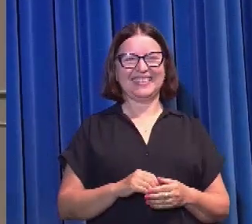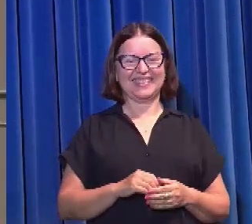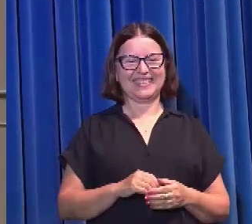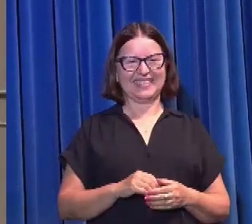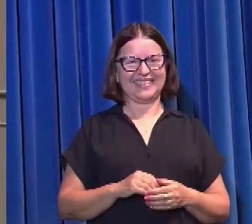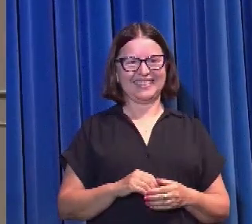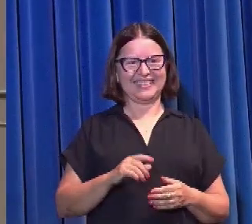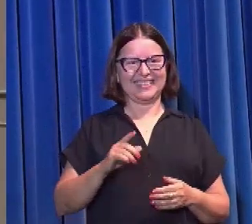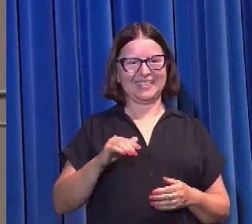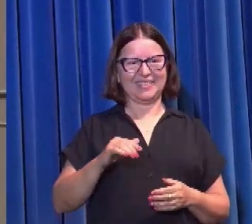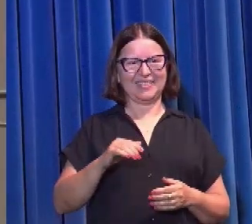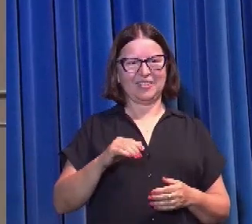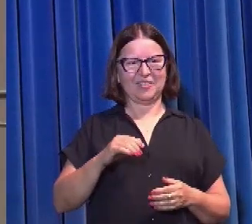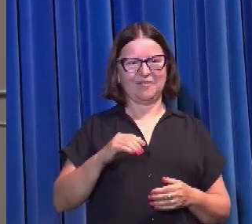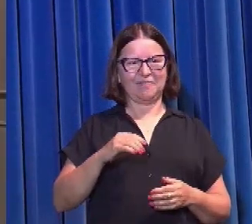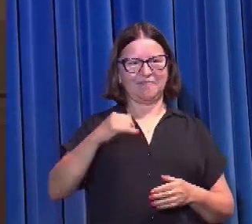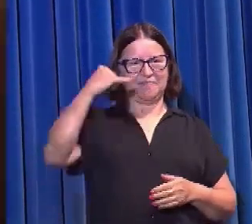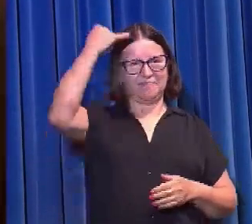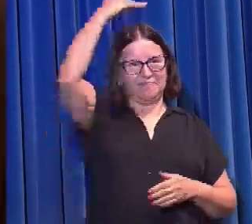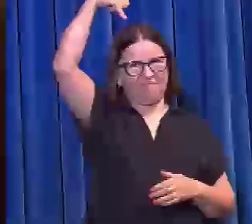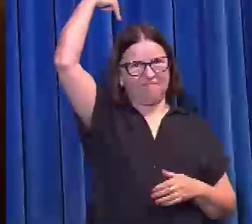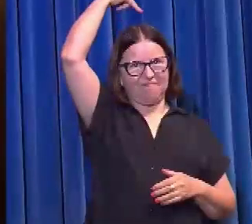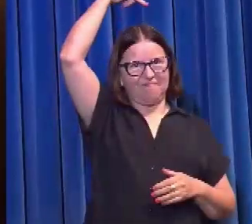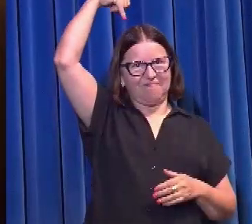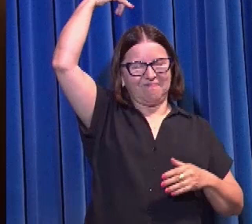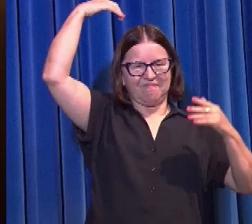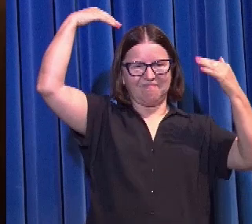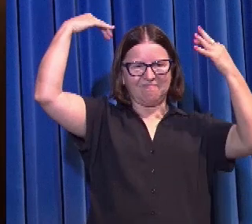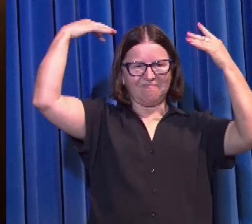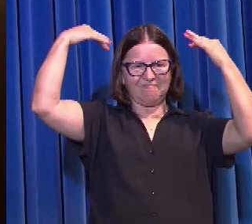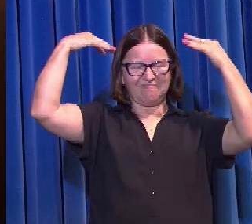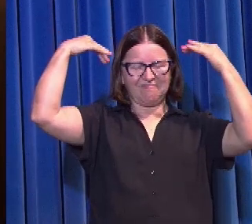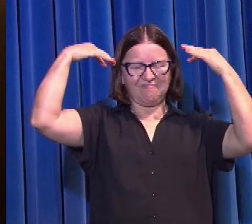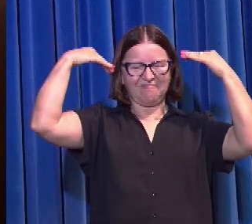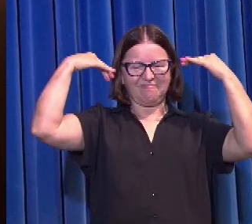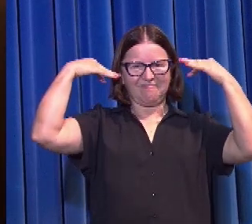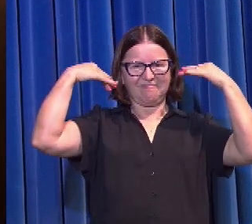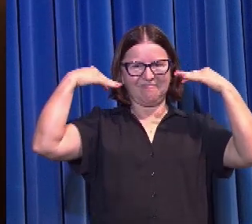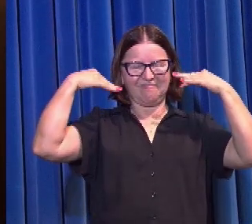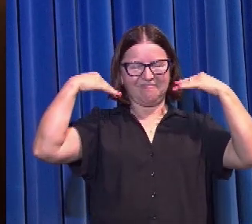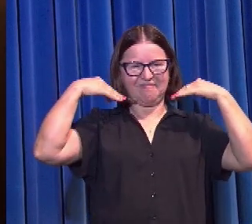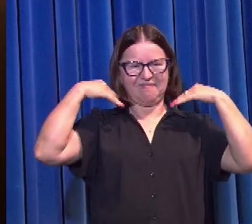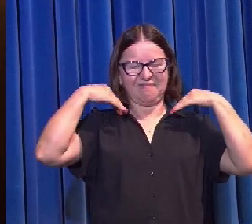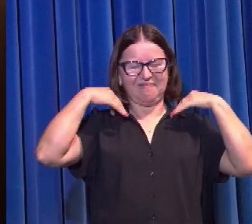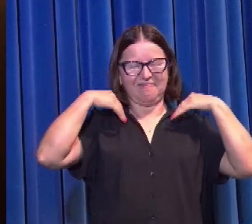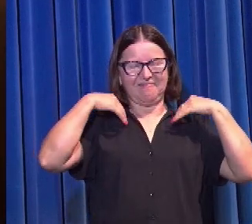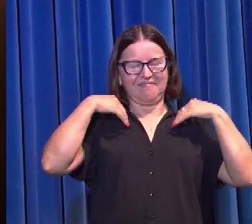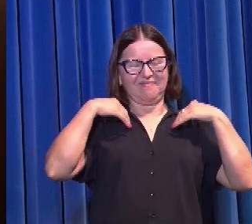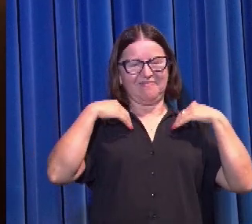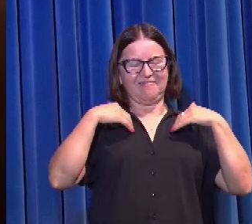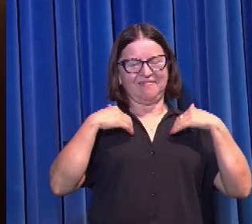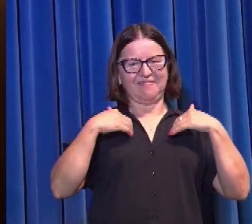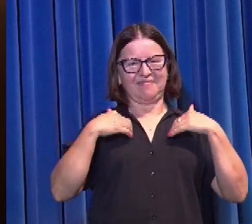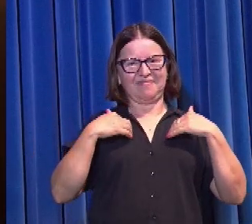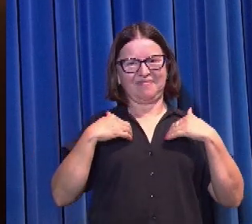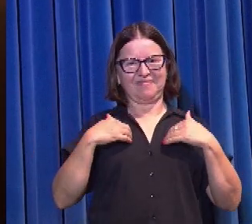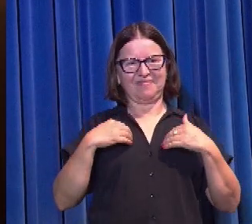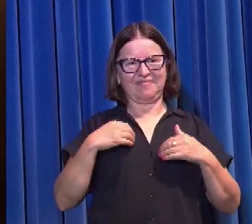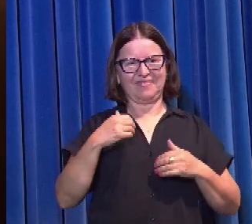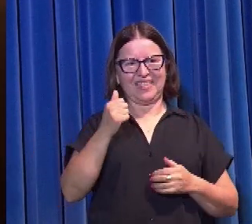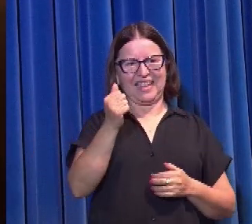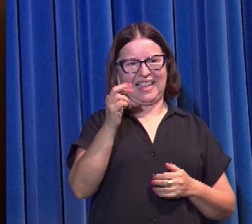É como óleo precioso sobre a cabeça, o qual desce para a barba de